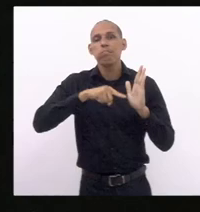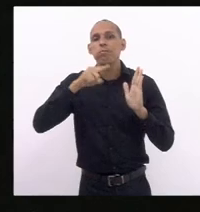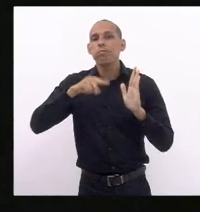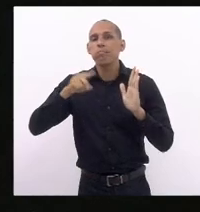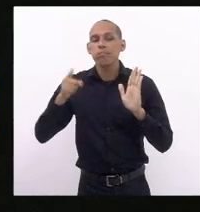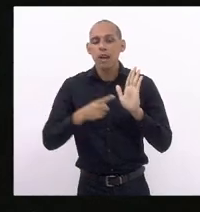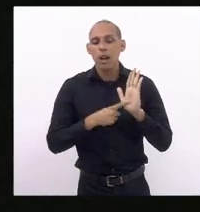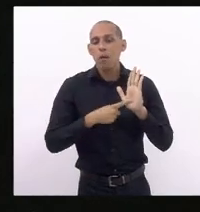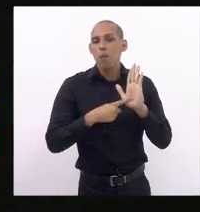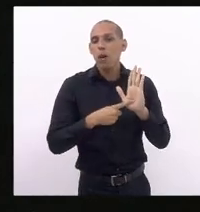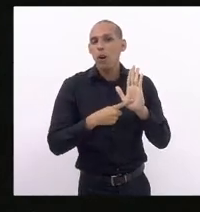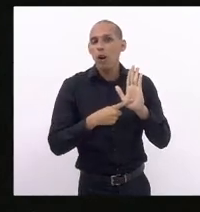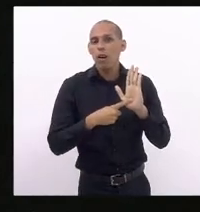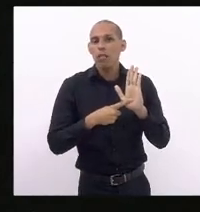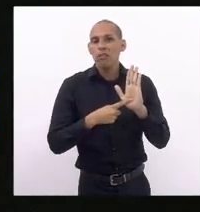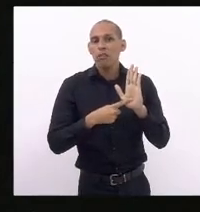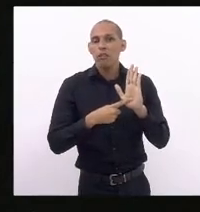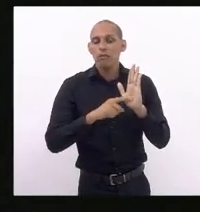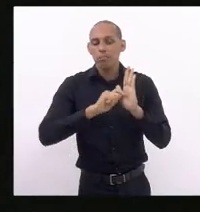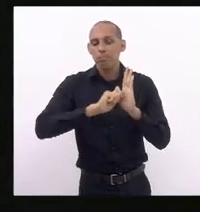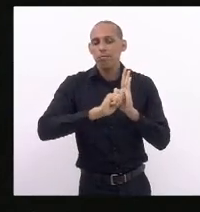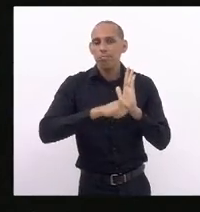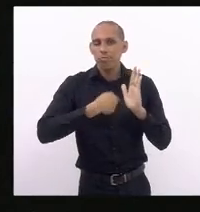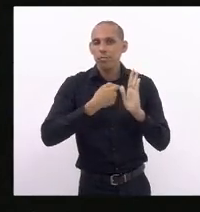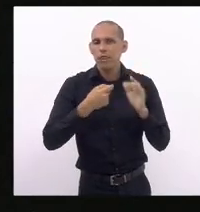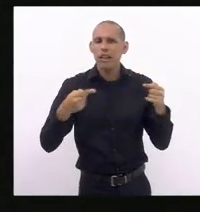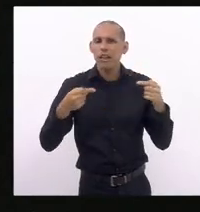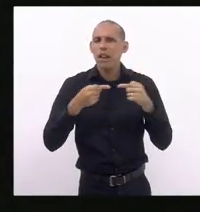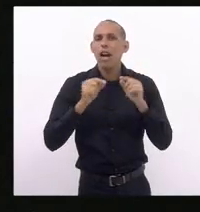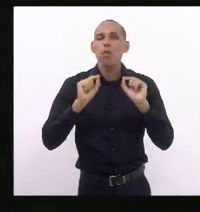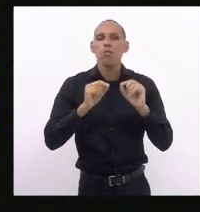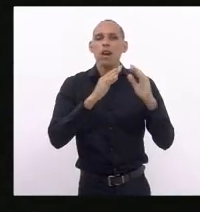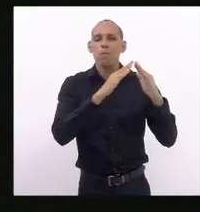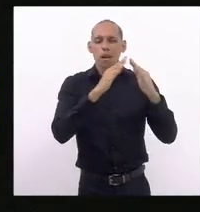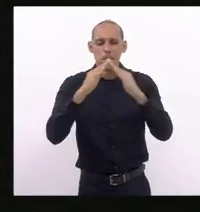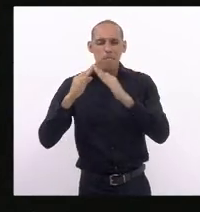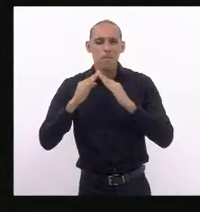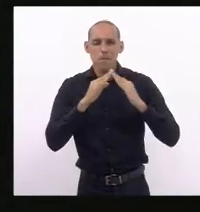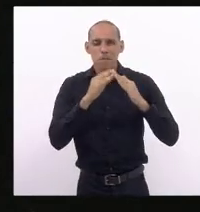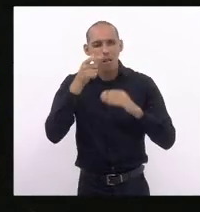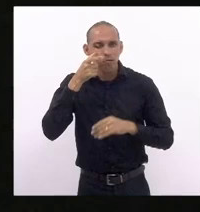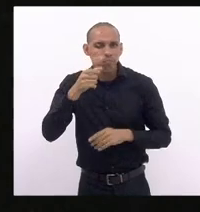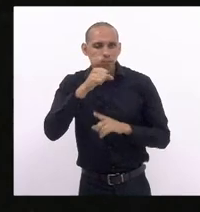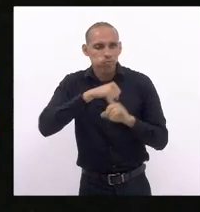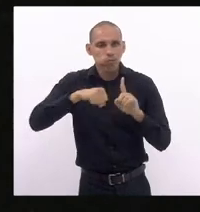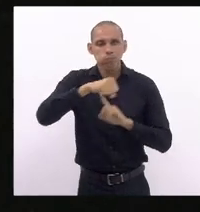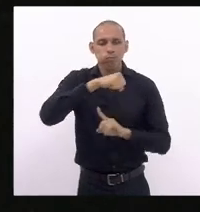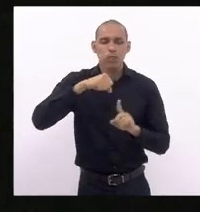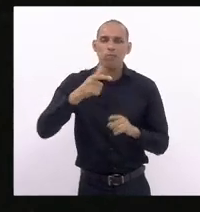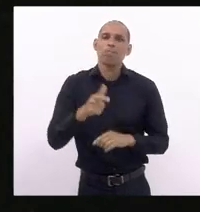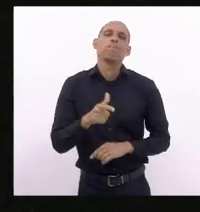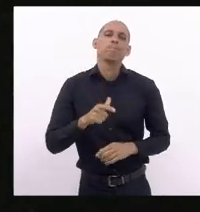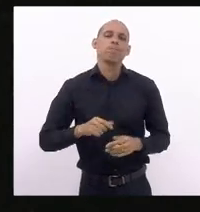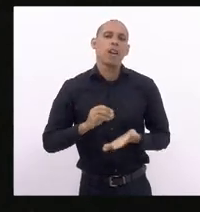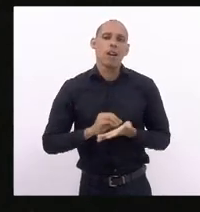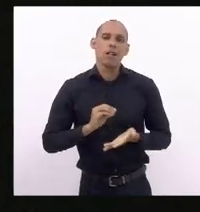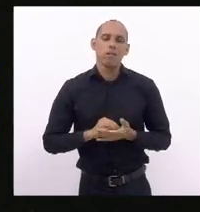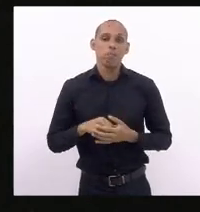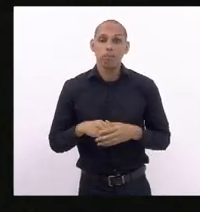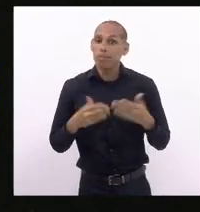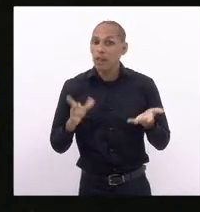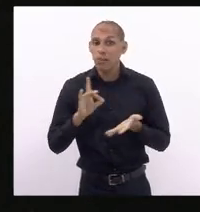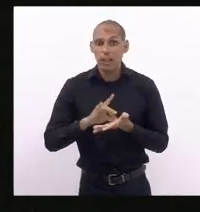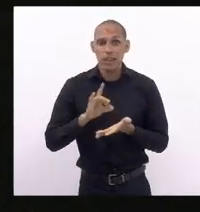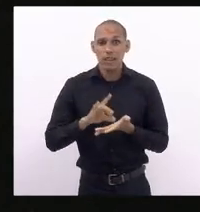para a rubrica que se refere à habitação de interesse social. E, na